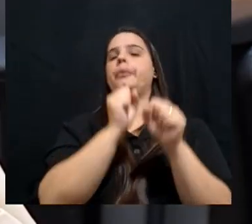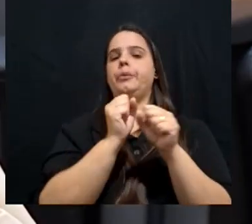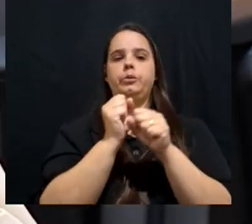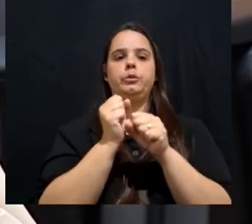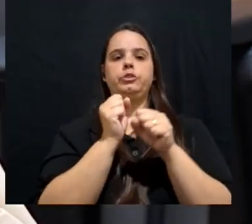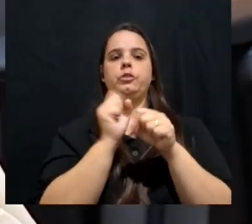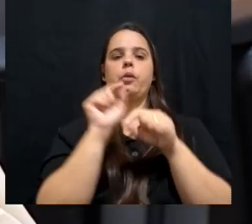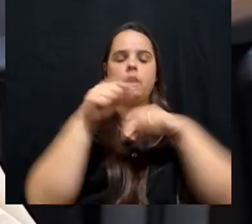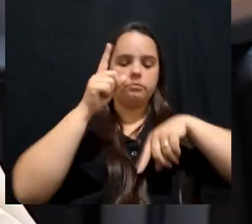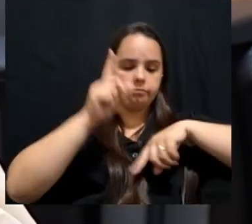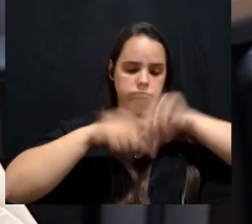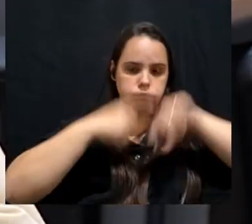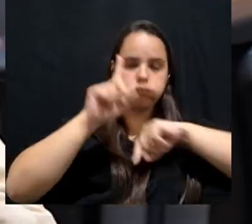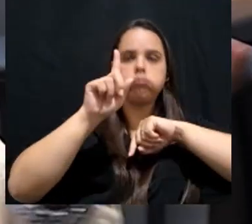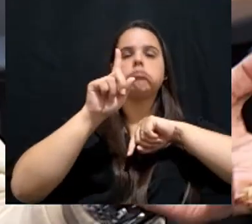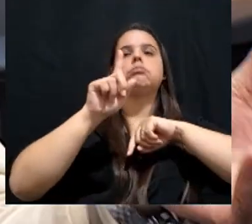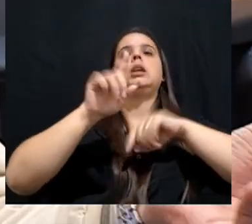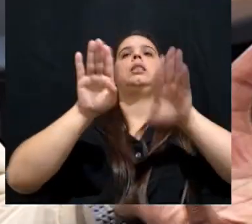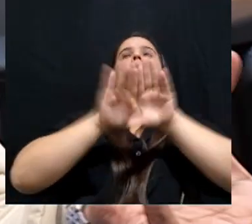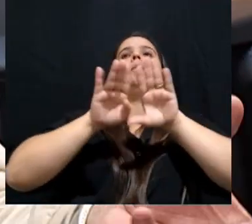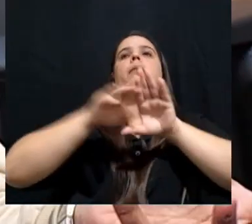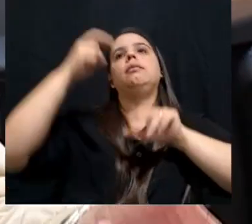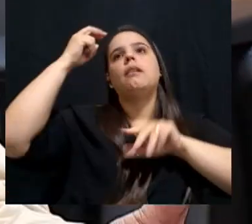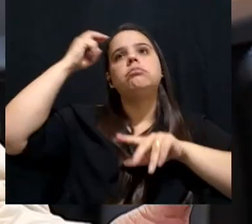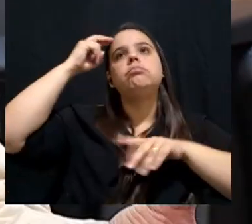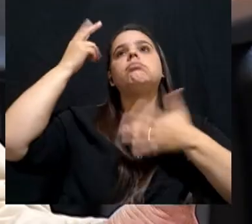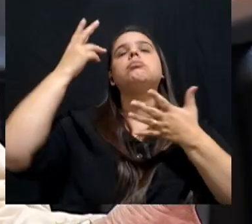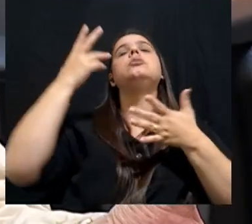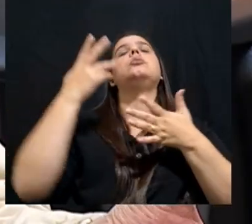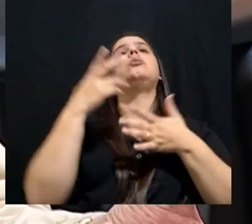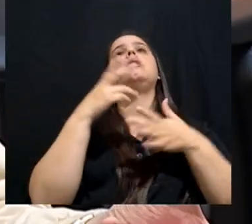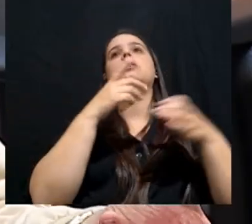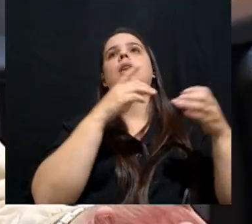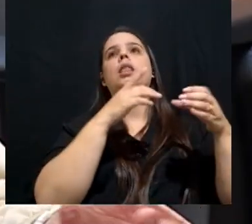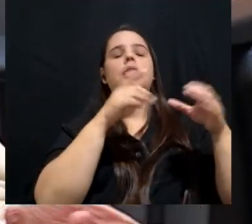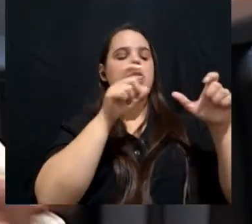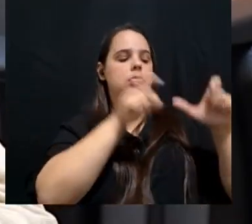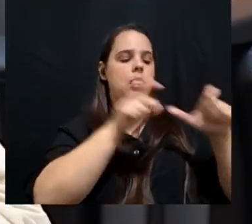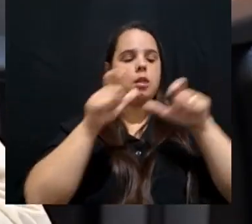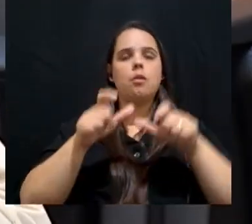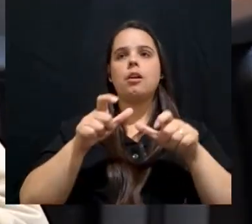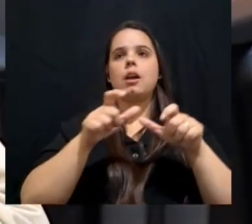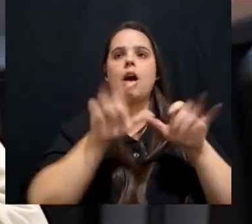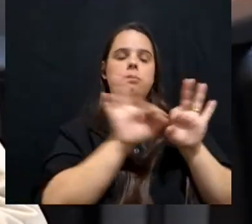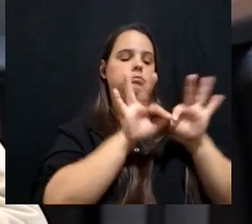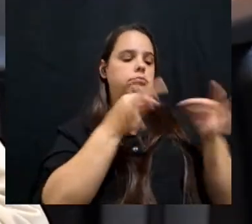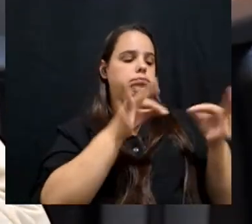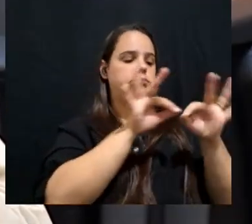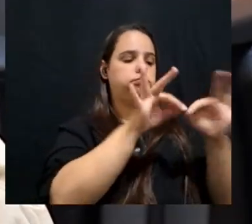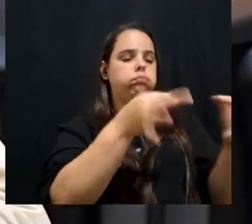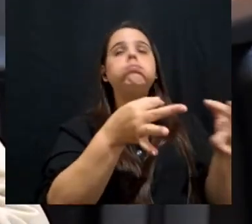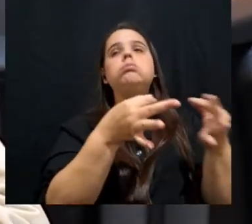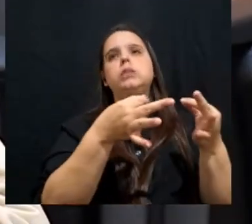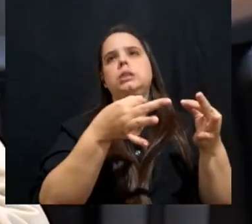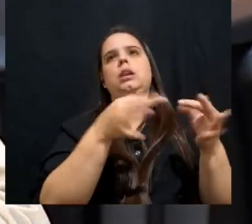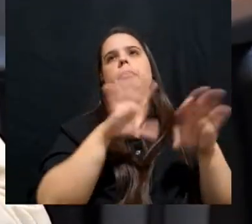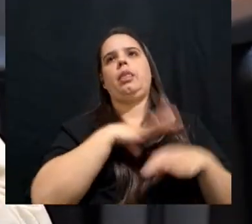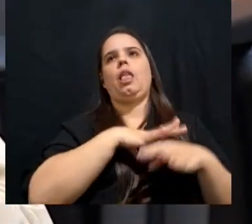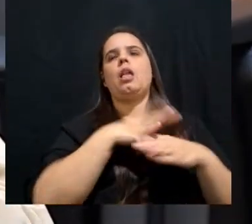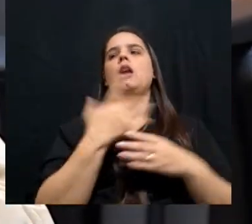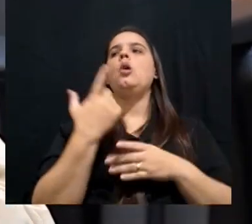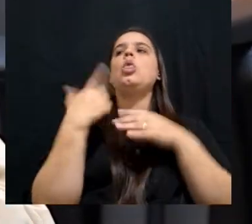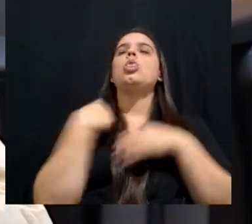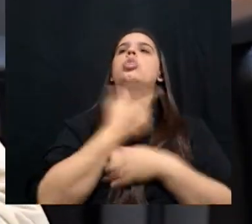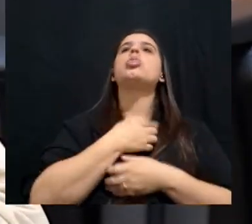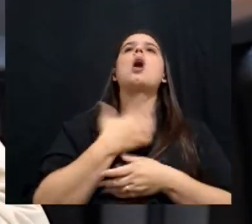e a cultura nesses distritos, nessas regiões periféricas da cidade. E quando a gente consegue levar um show de